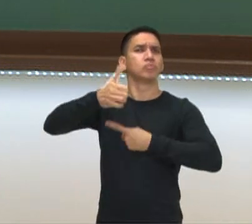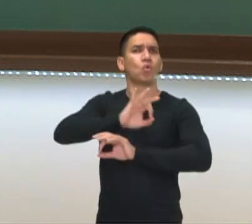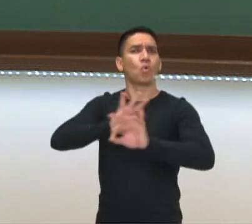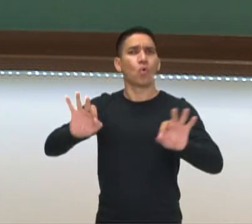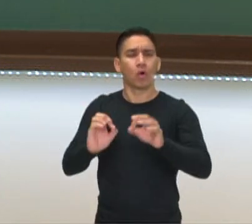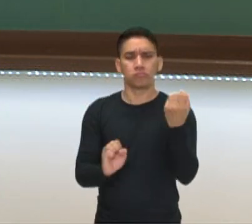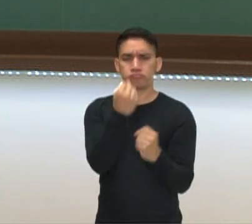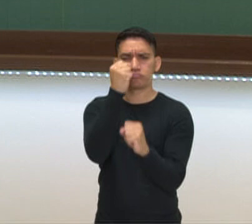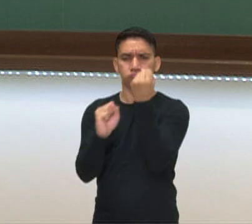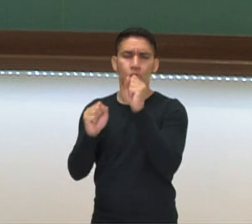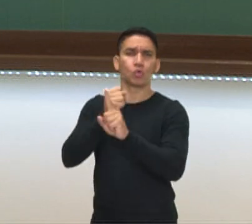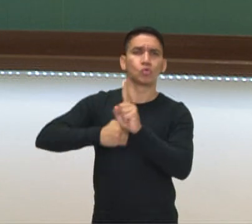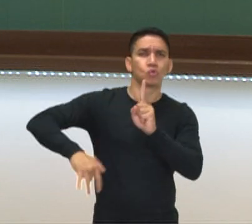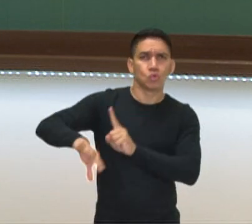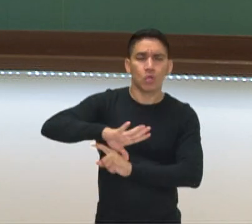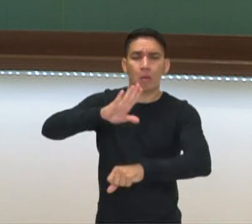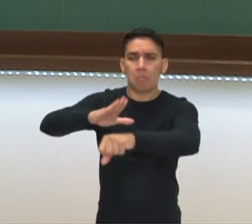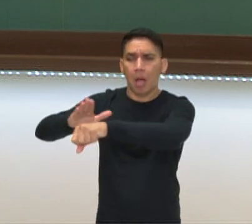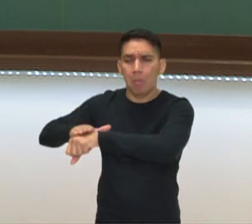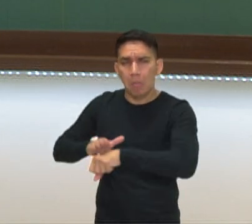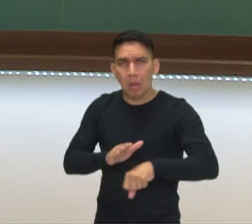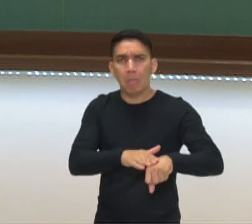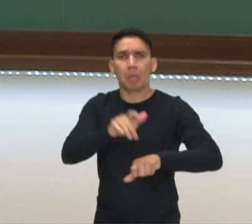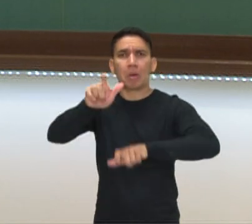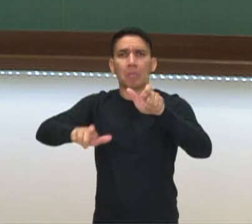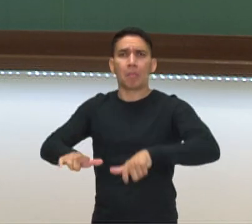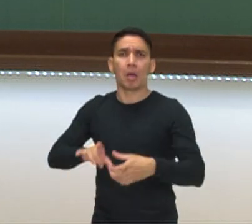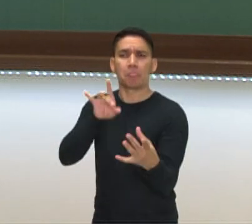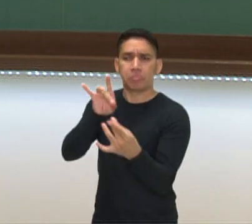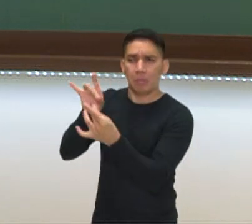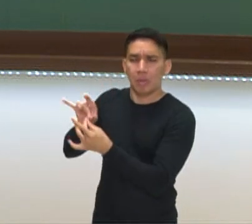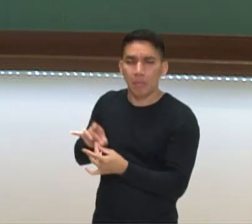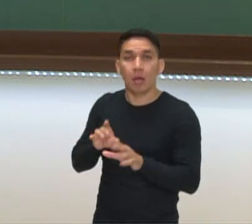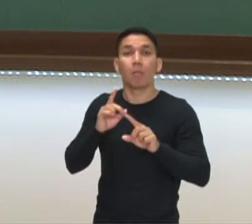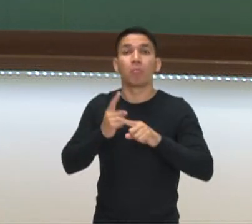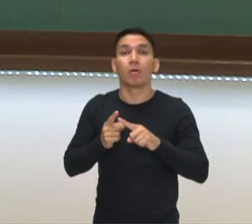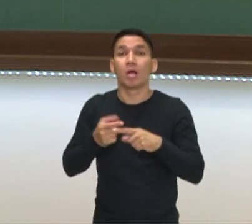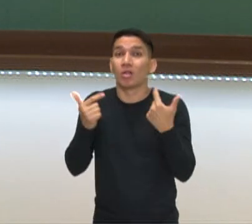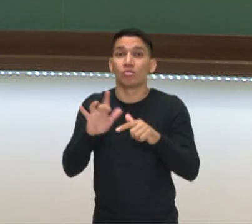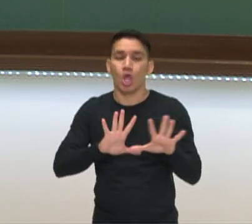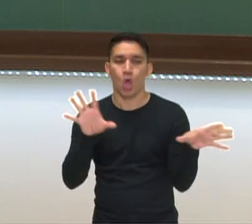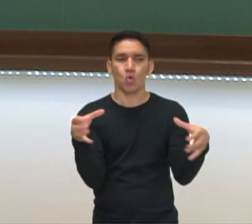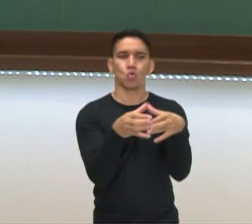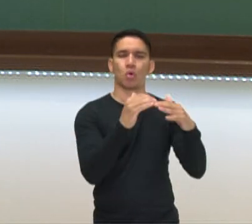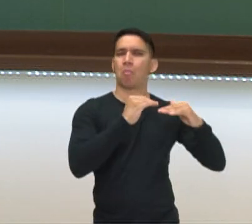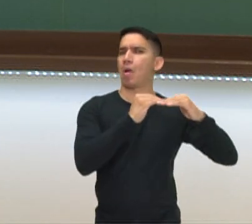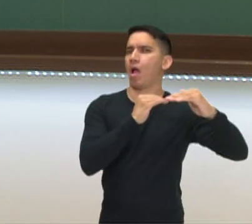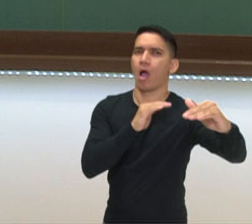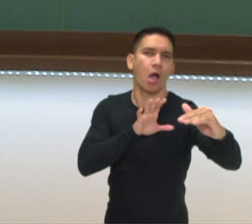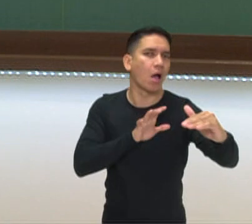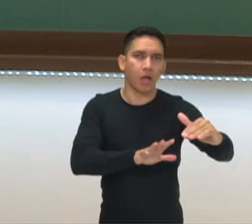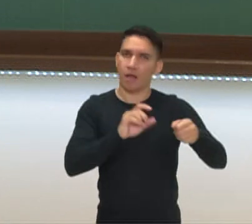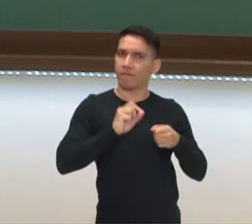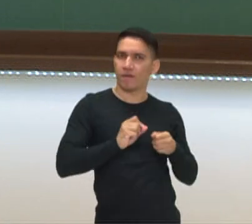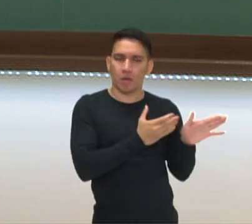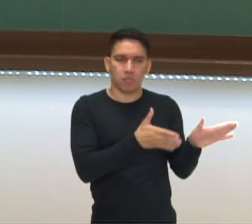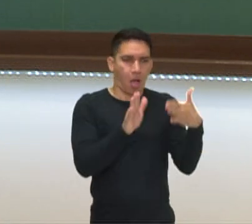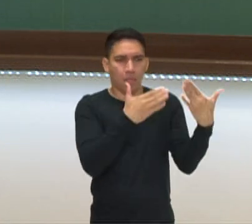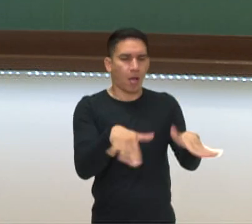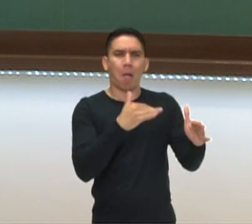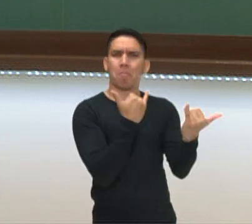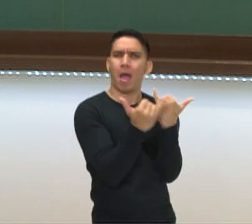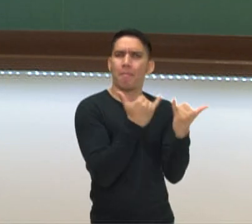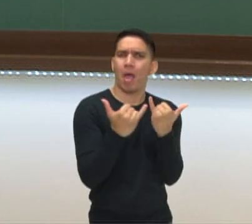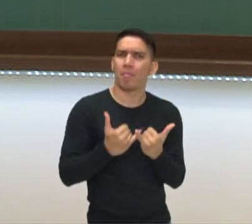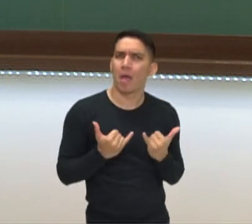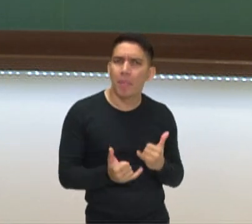essa individualização, porque mesmo que não existisse mais aqueles grupos padronizados, produzindo de forma